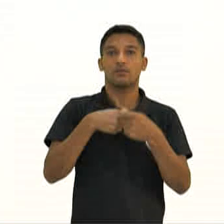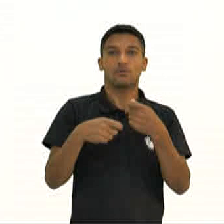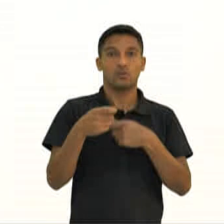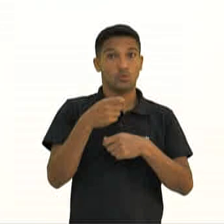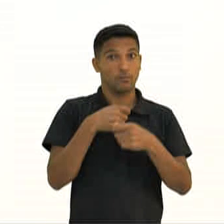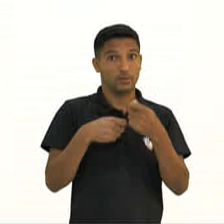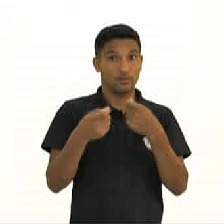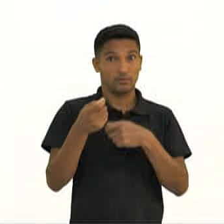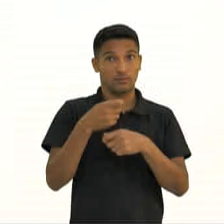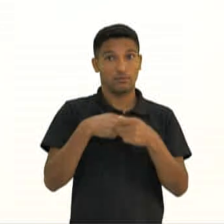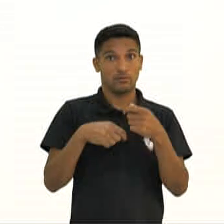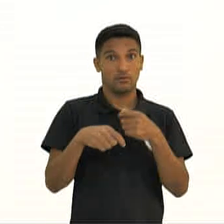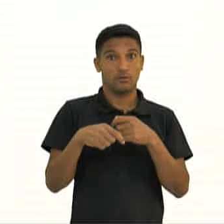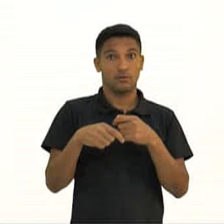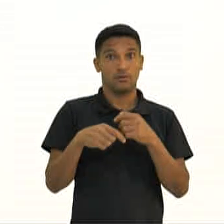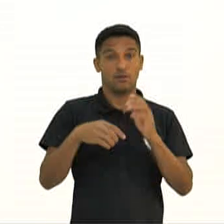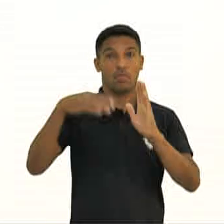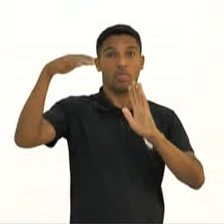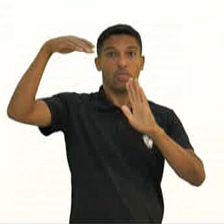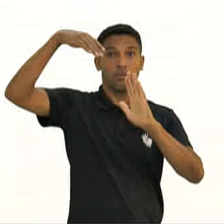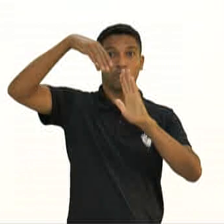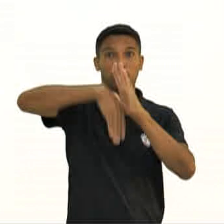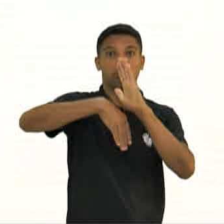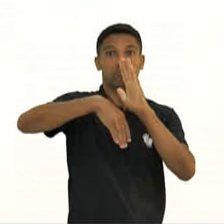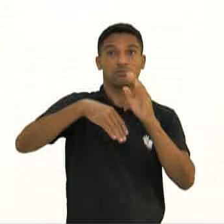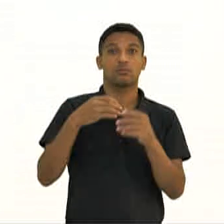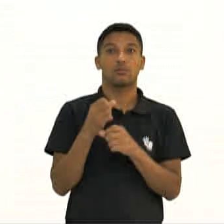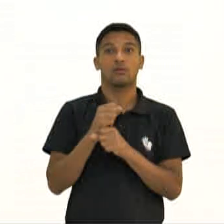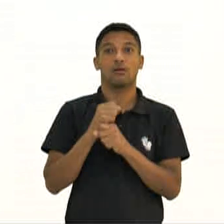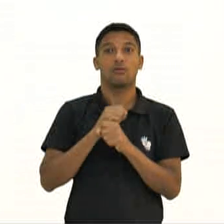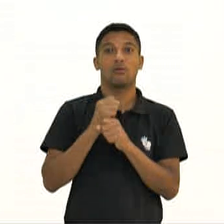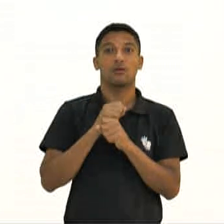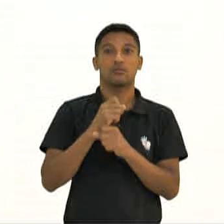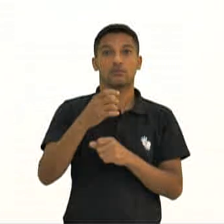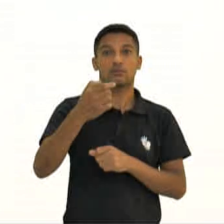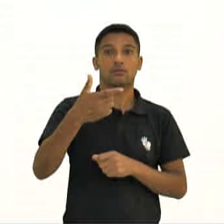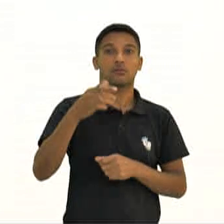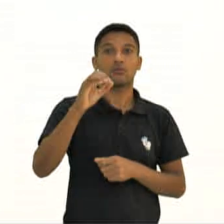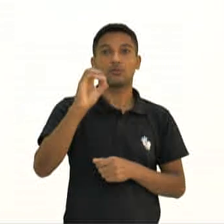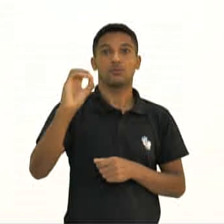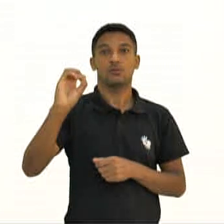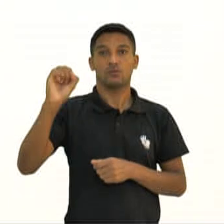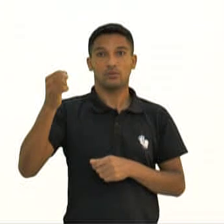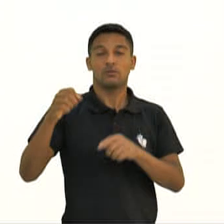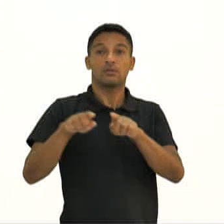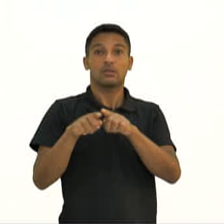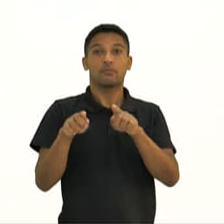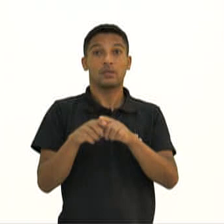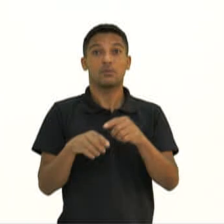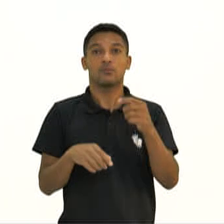dos imigrantes e tudo isso foi causando problemas ambientais para as cidades, certo?